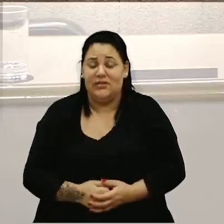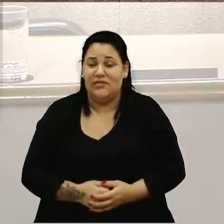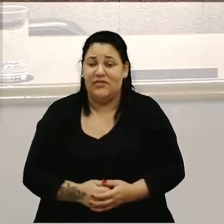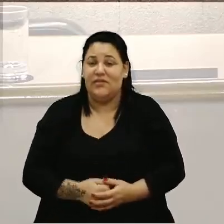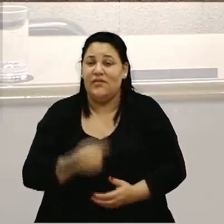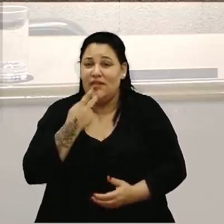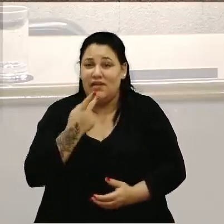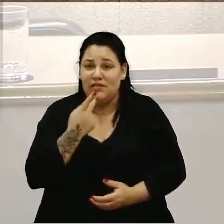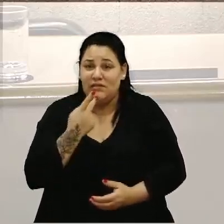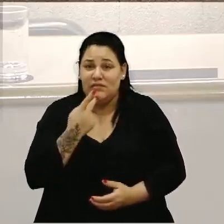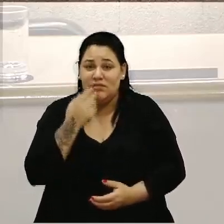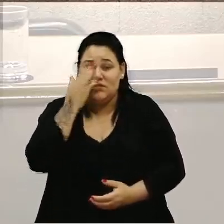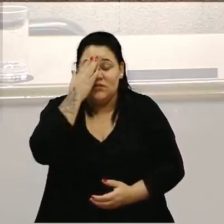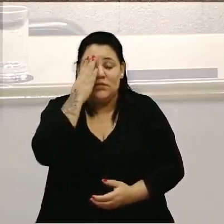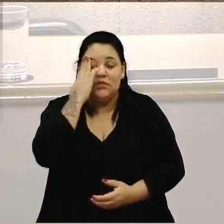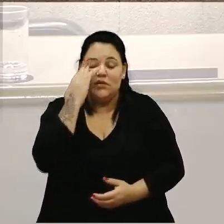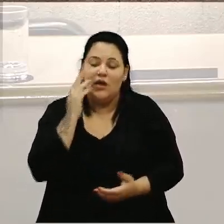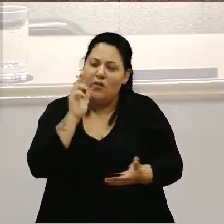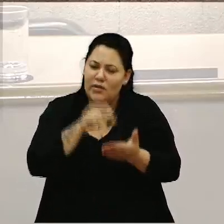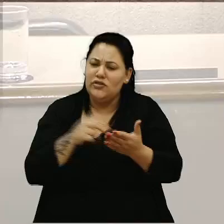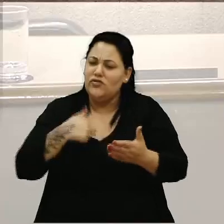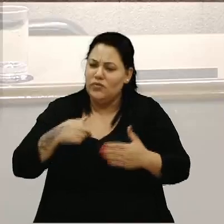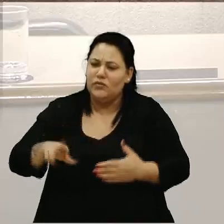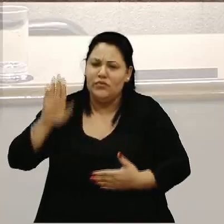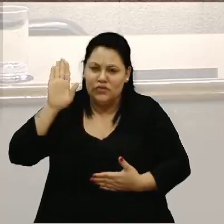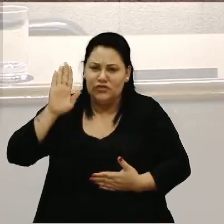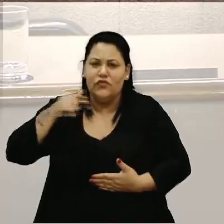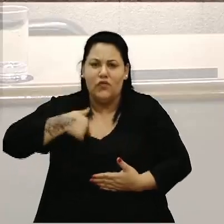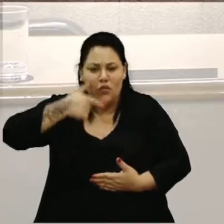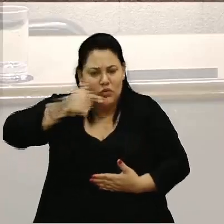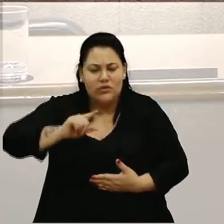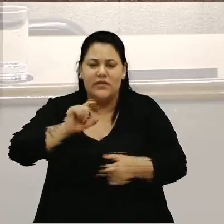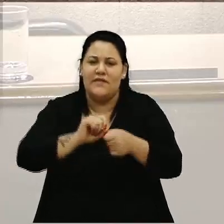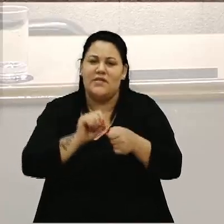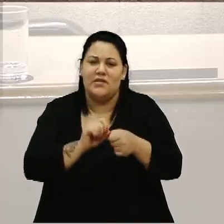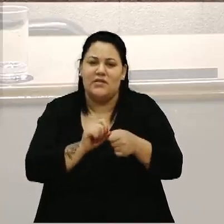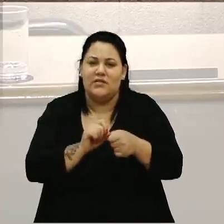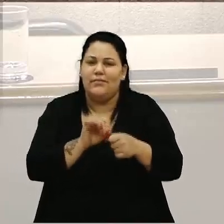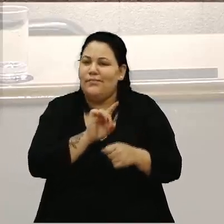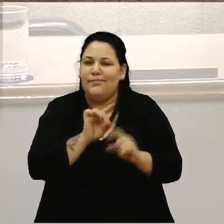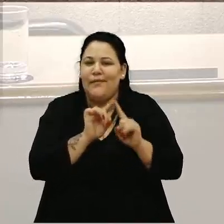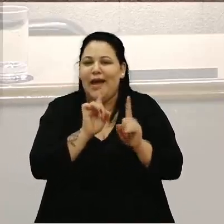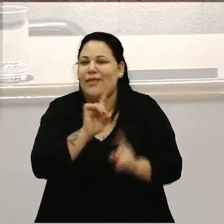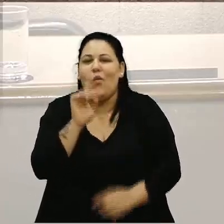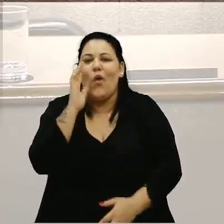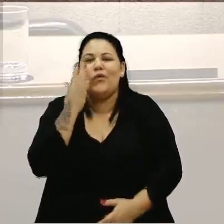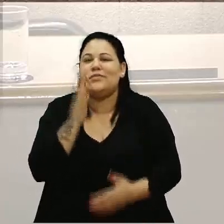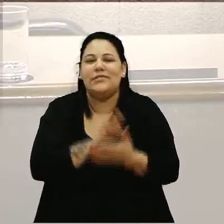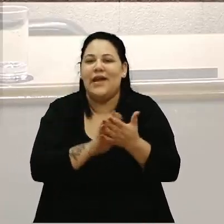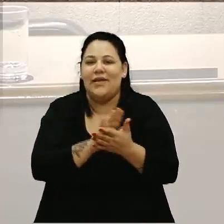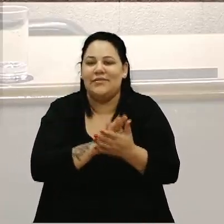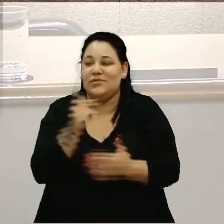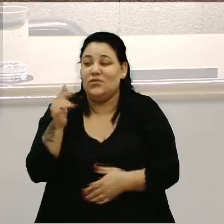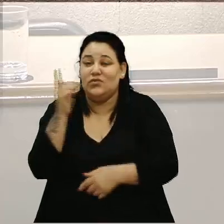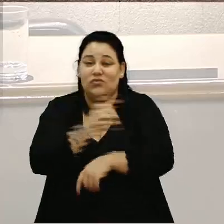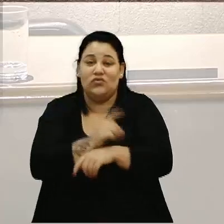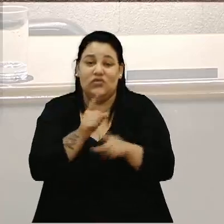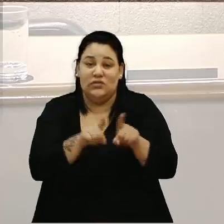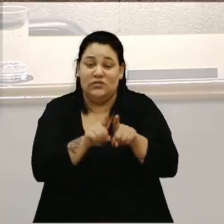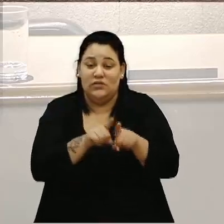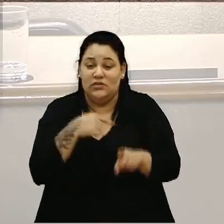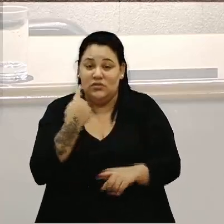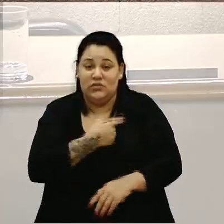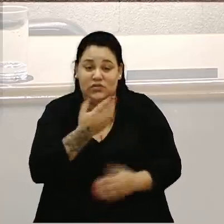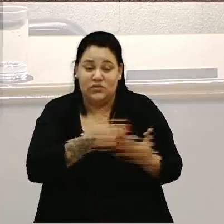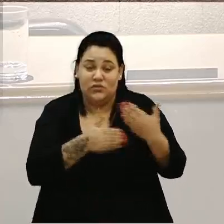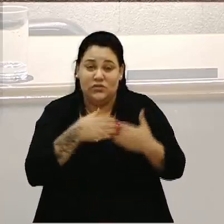a ponte realmente, como prometi, vai sair. Isso não aconteceu. E outro dia, quando nós todos, vereadores, ou a grande